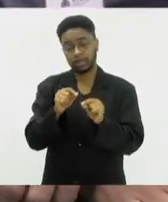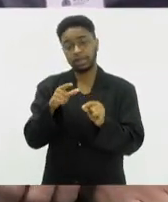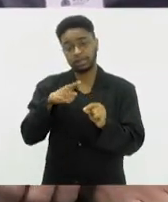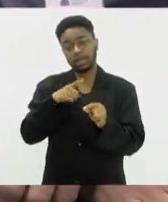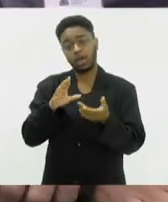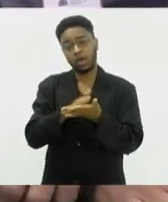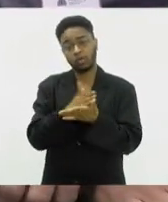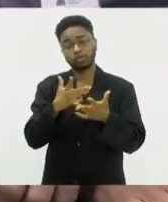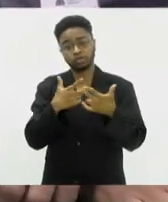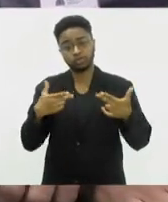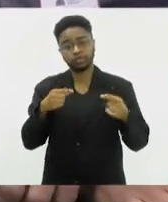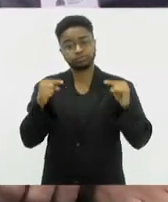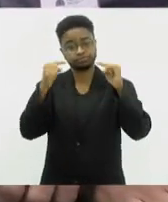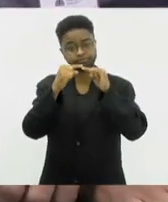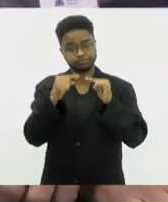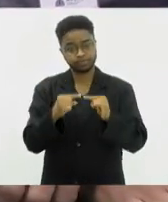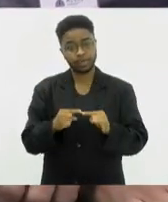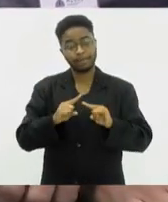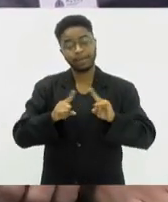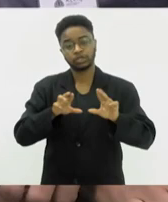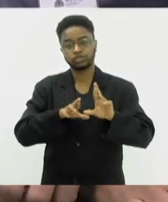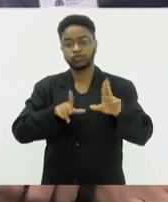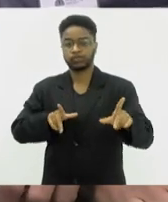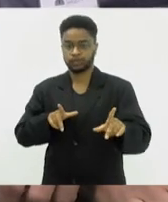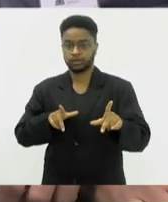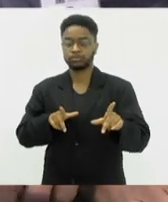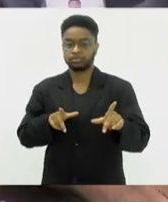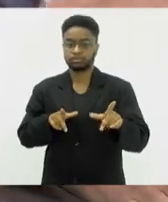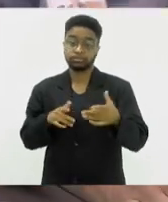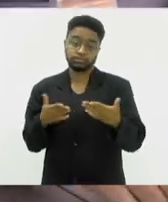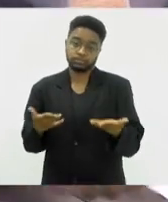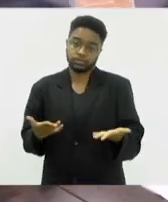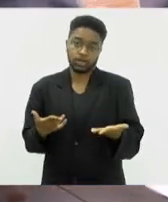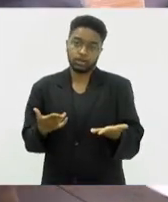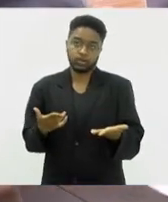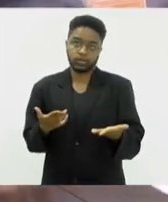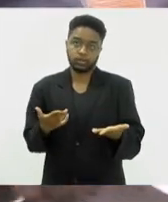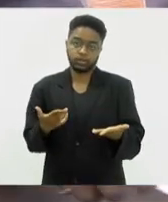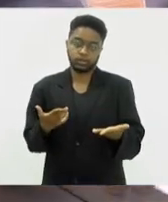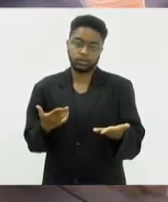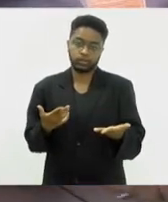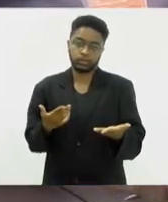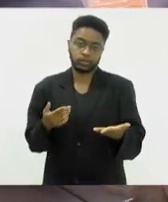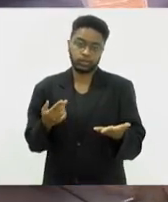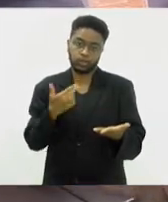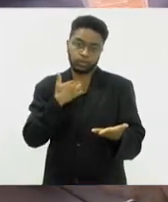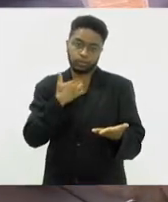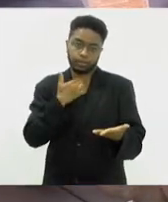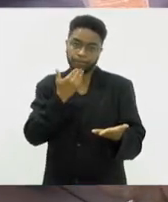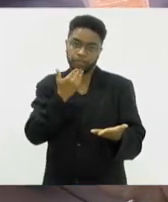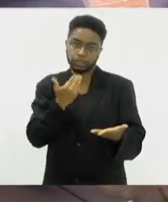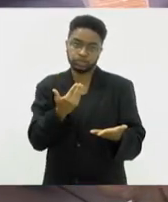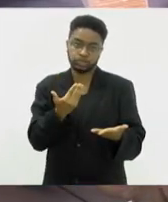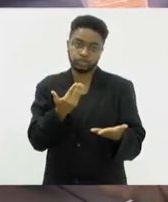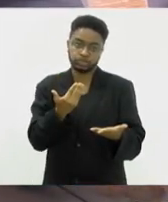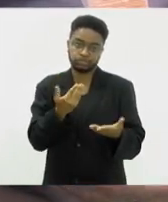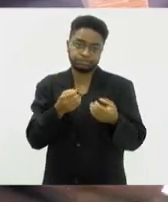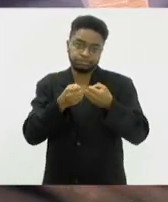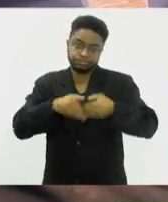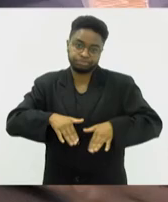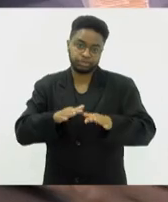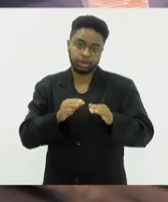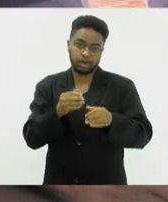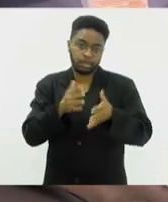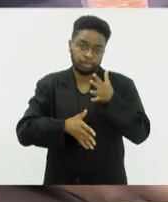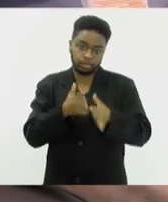comuns, é diferente. Portanto, não vale pedir nenhum tipo de